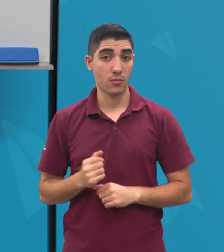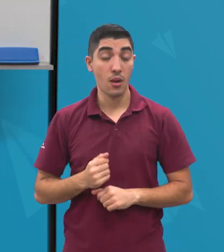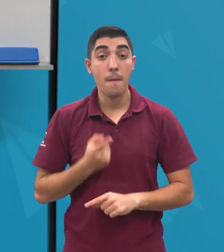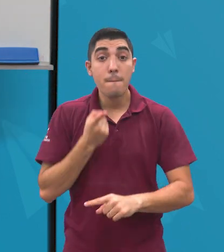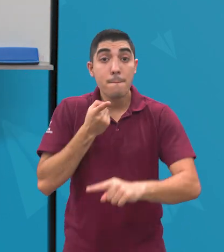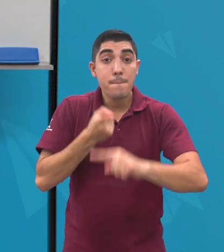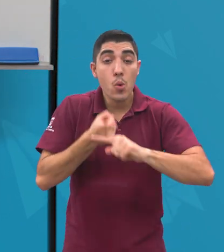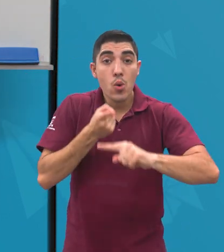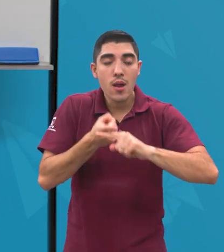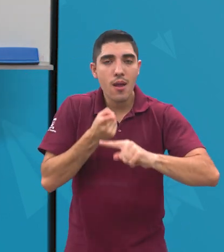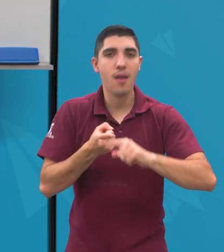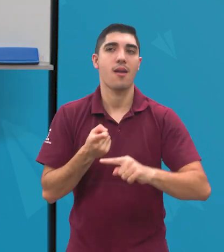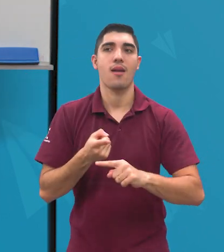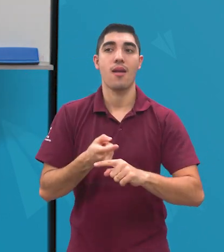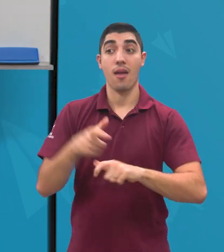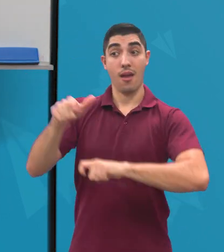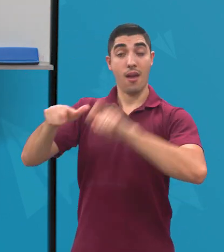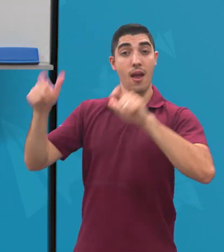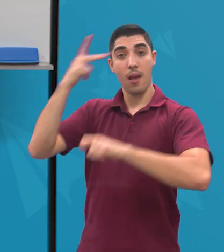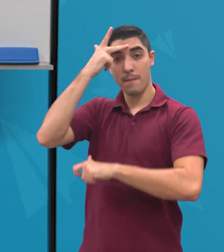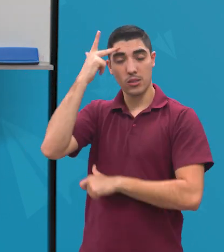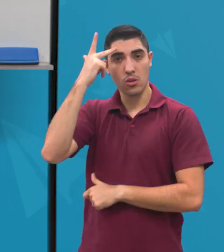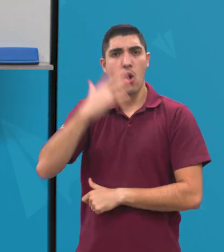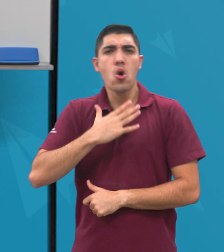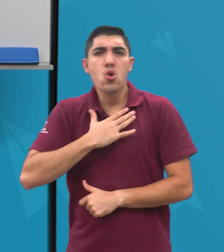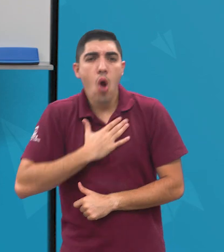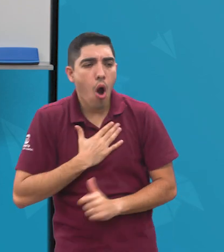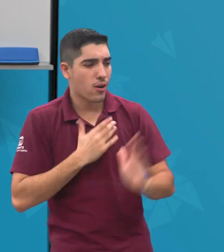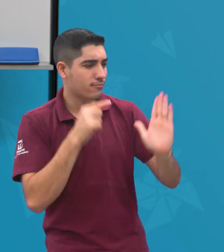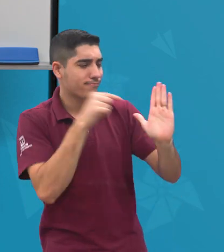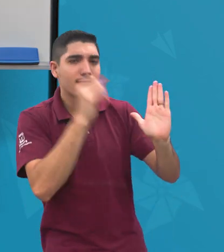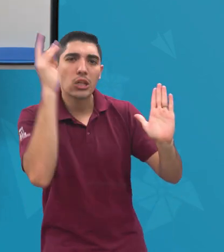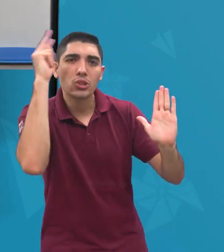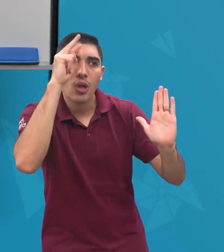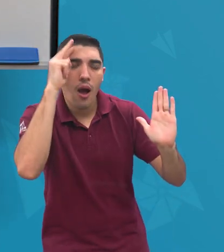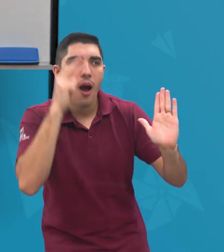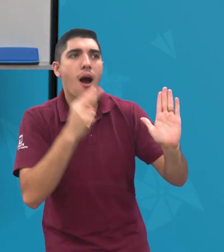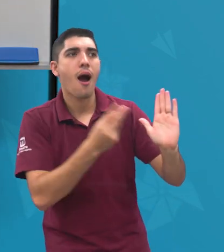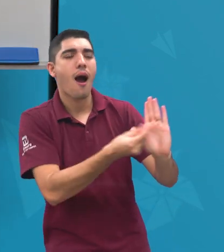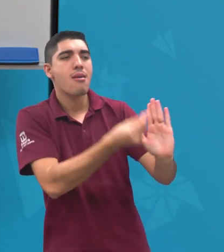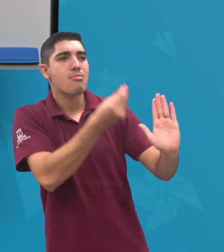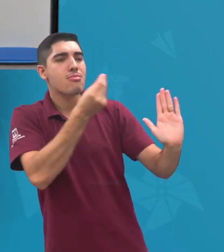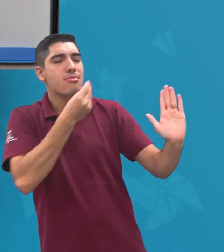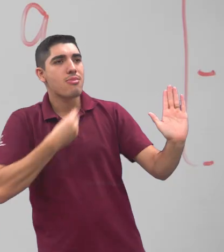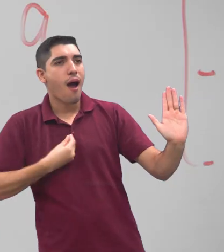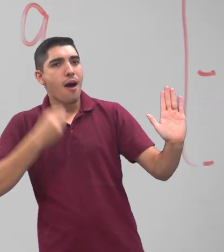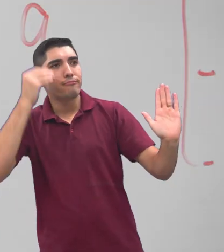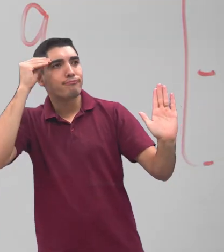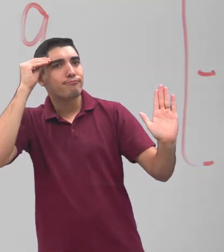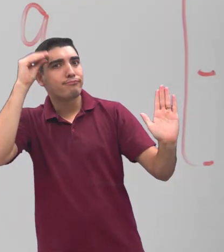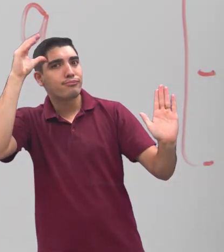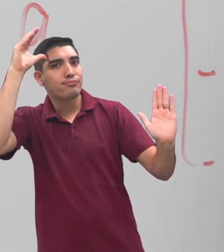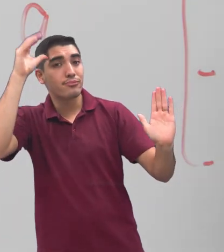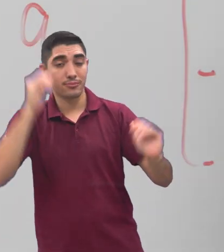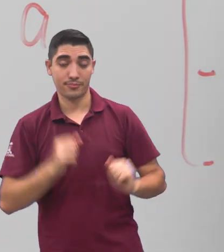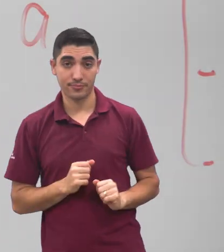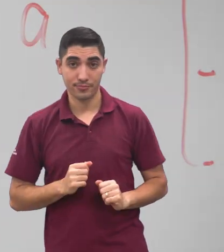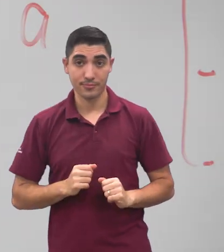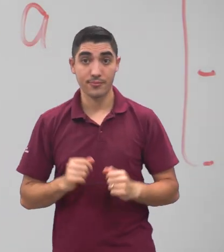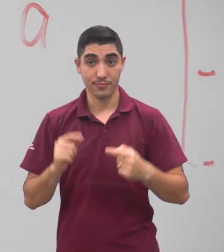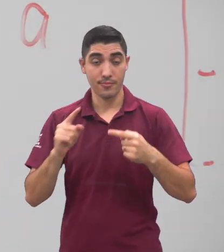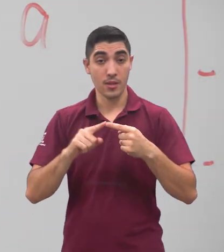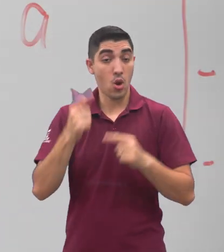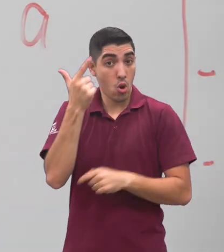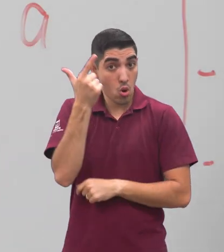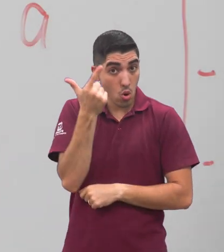tipo de história mitológica. E um dos cuidados, um outro